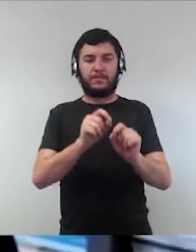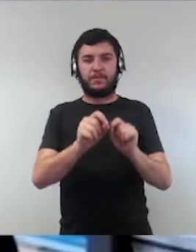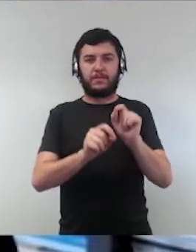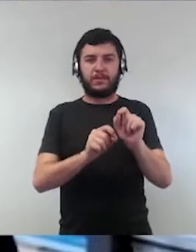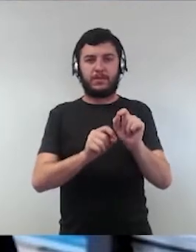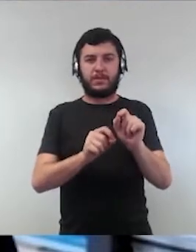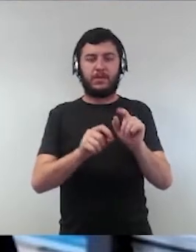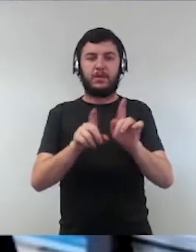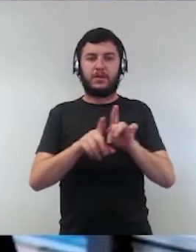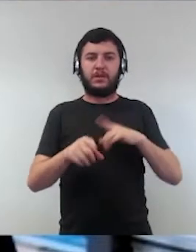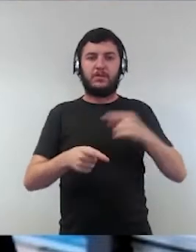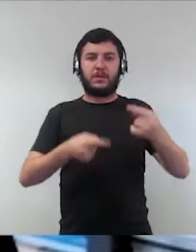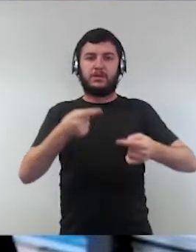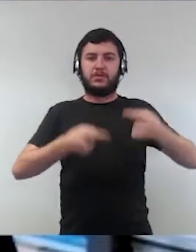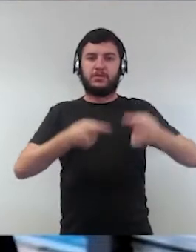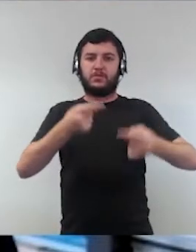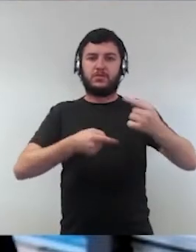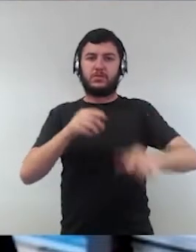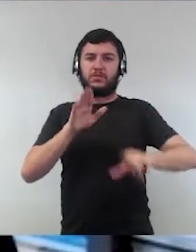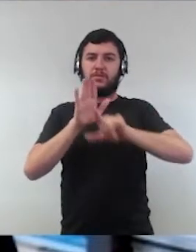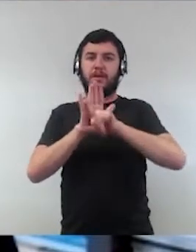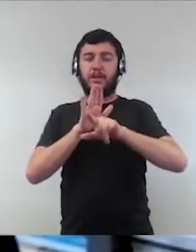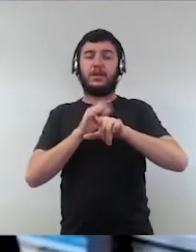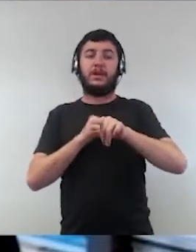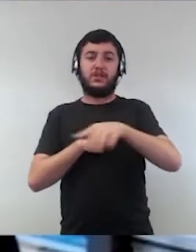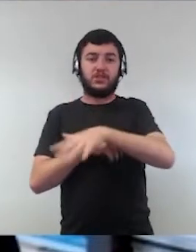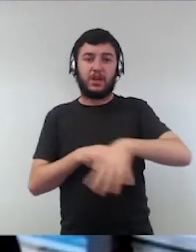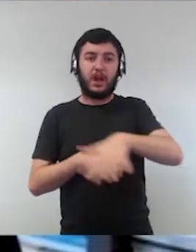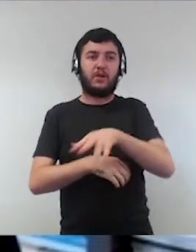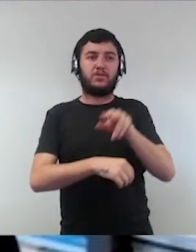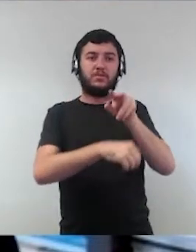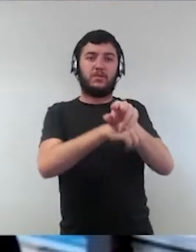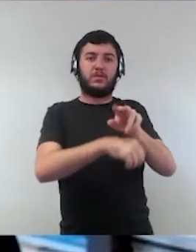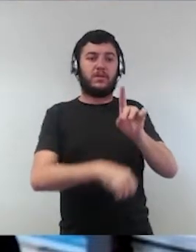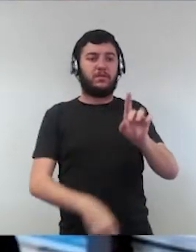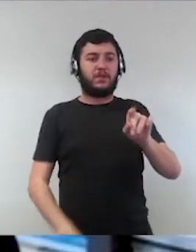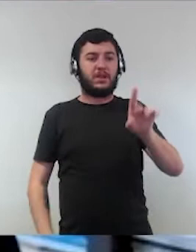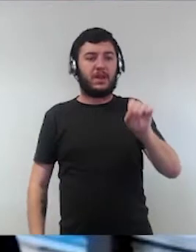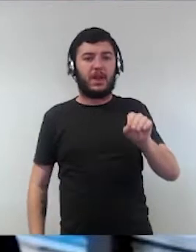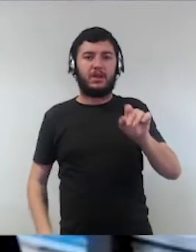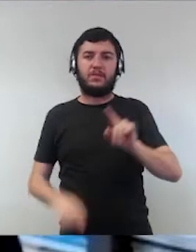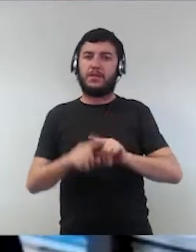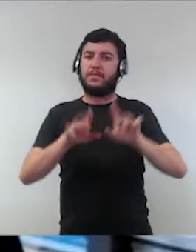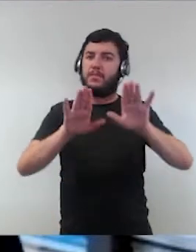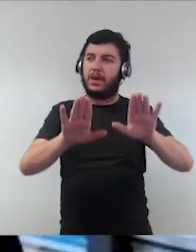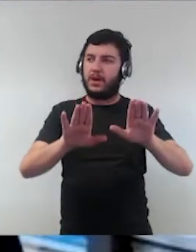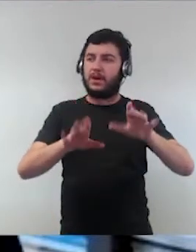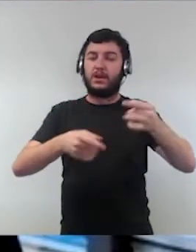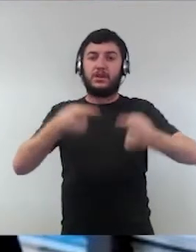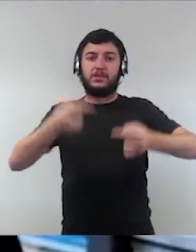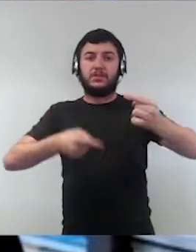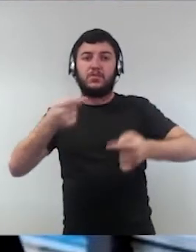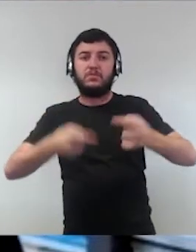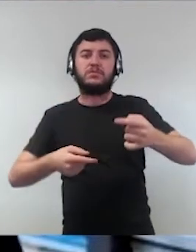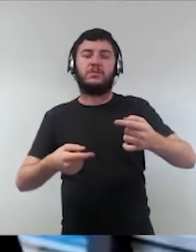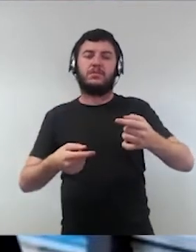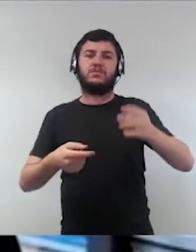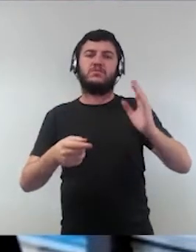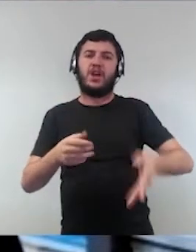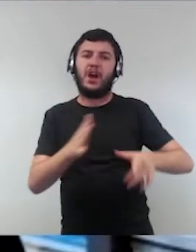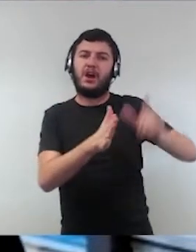uma discussão sobre uma Lei Geral de Proteção de Dados, já havia uma discussão sobre a necessidade